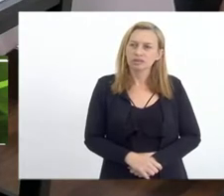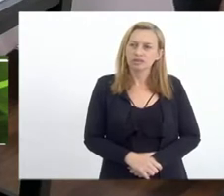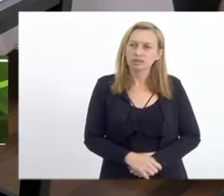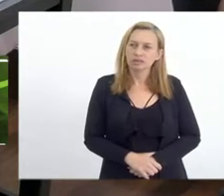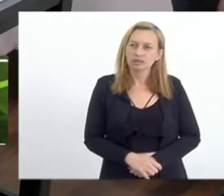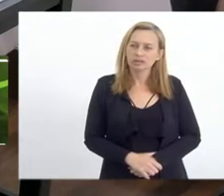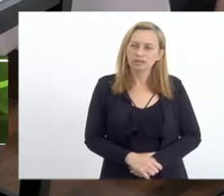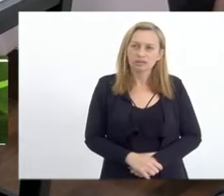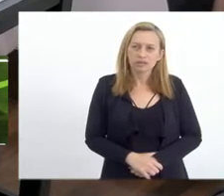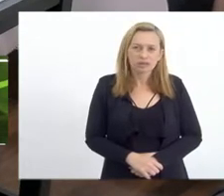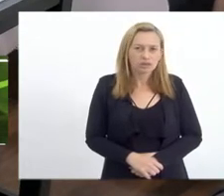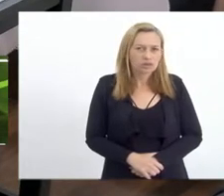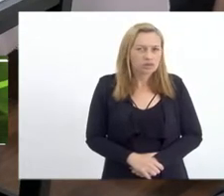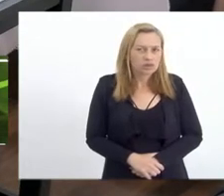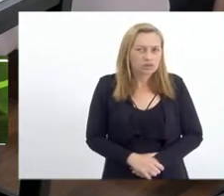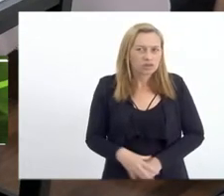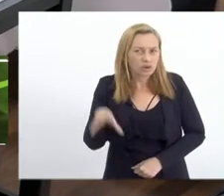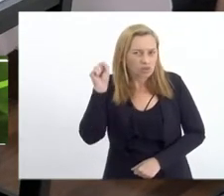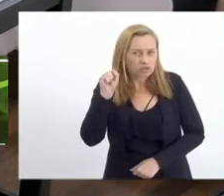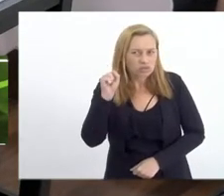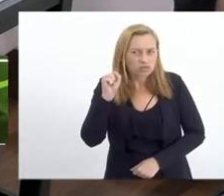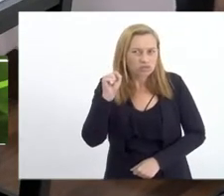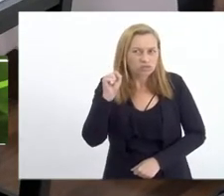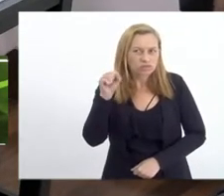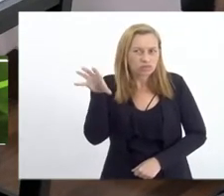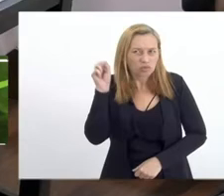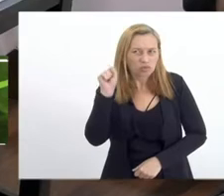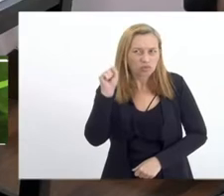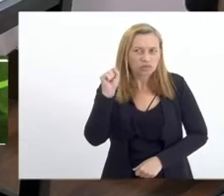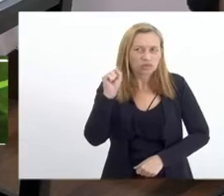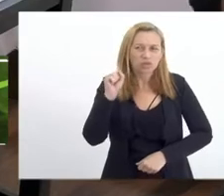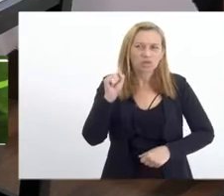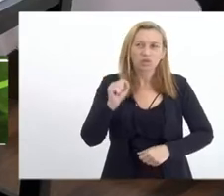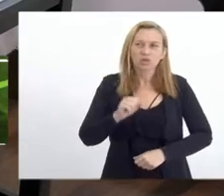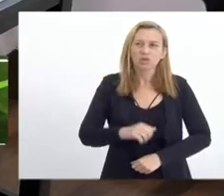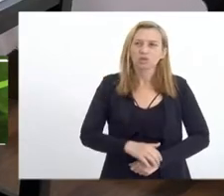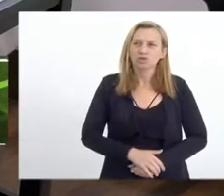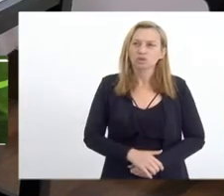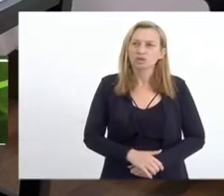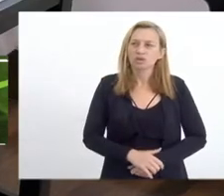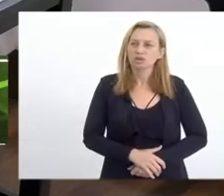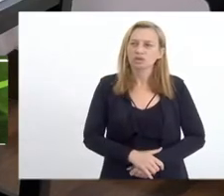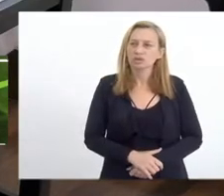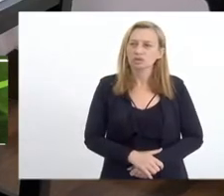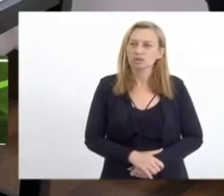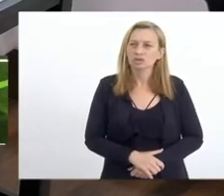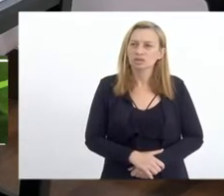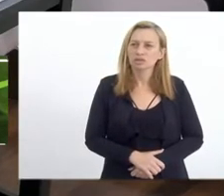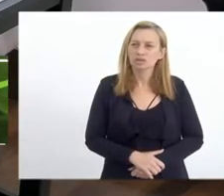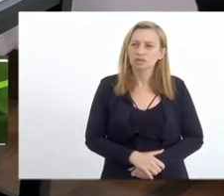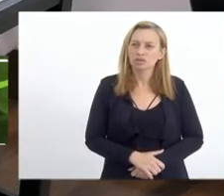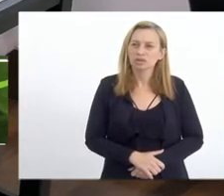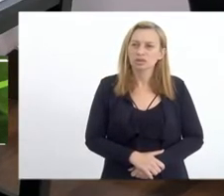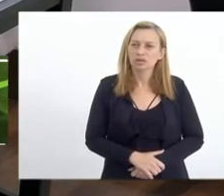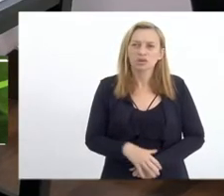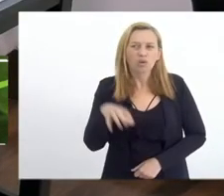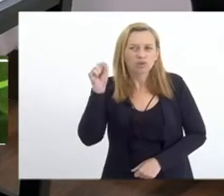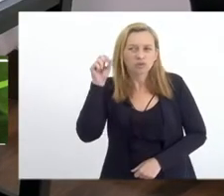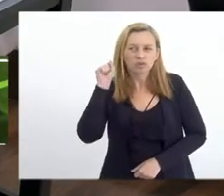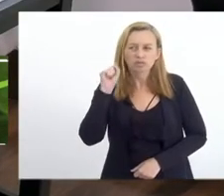Alô? Oi?